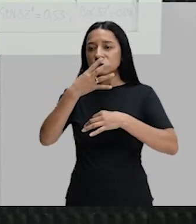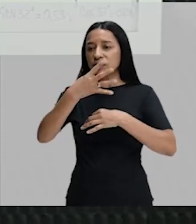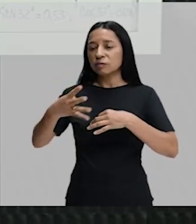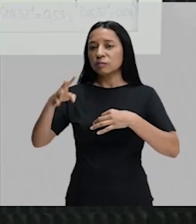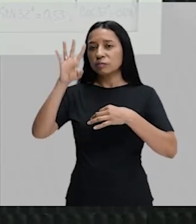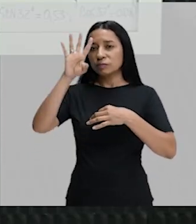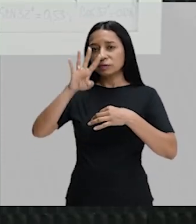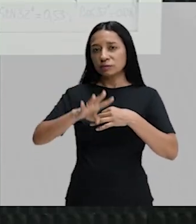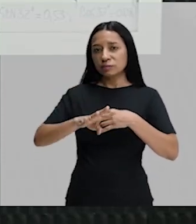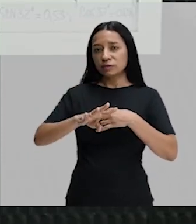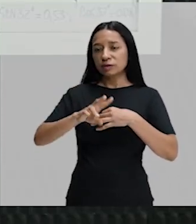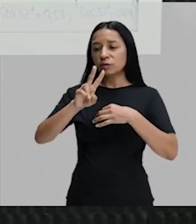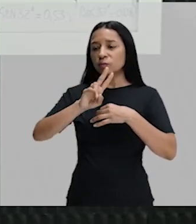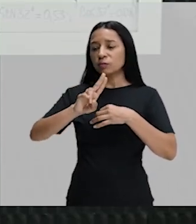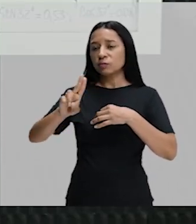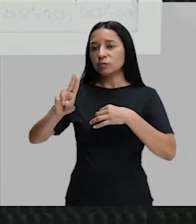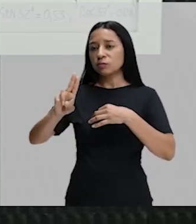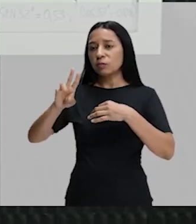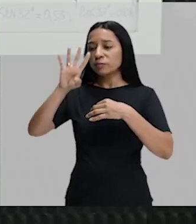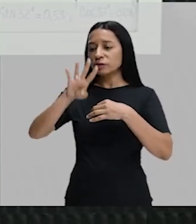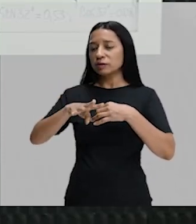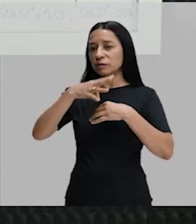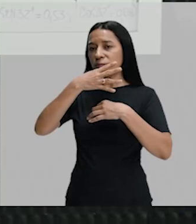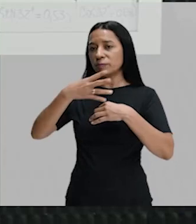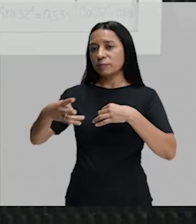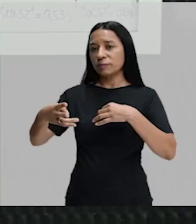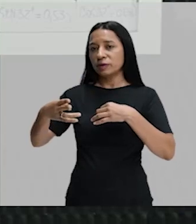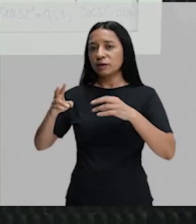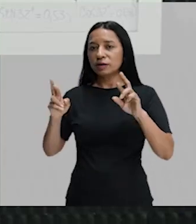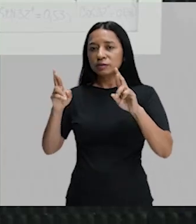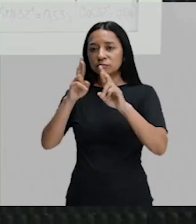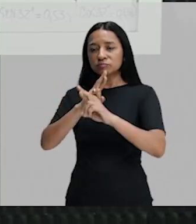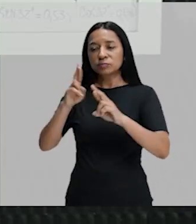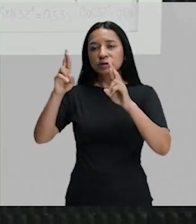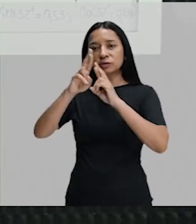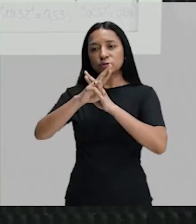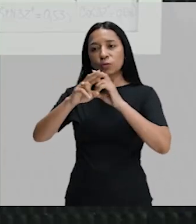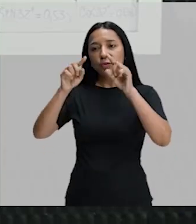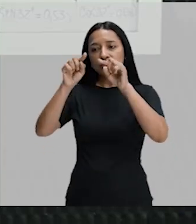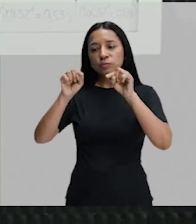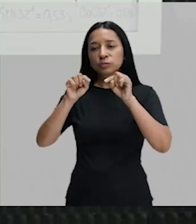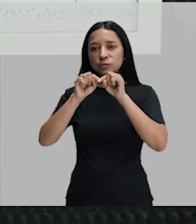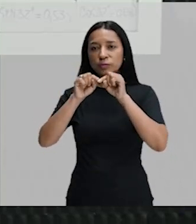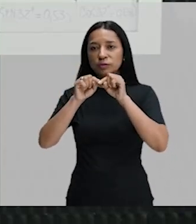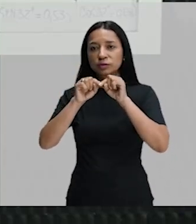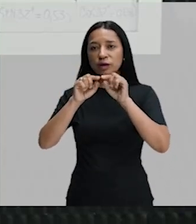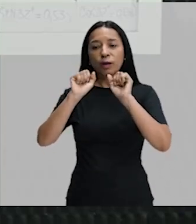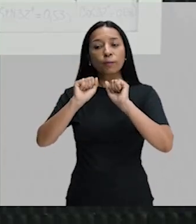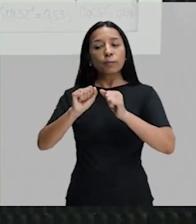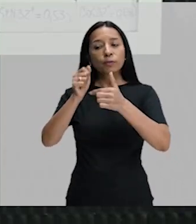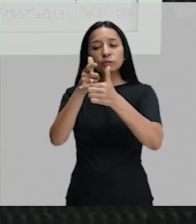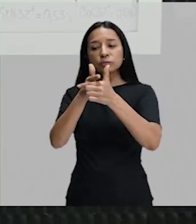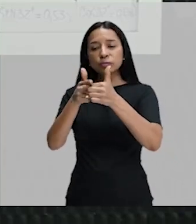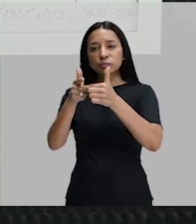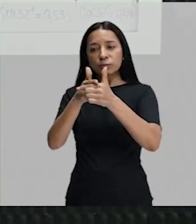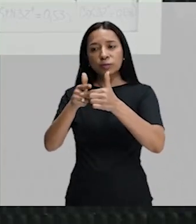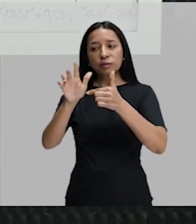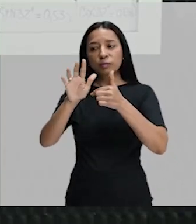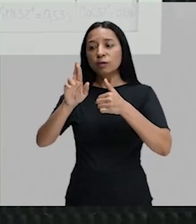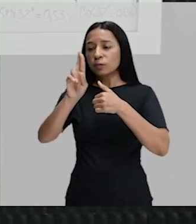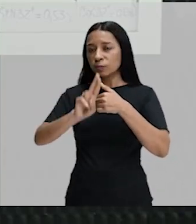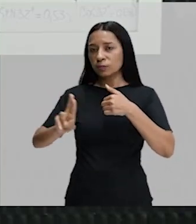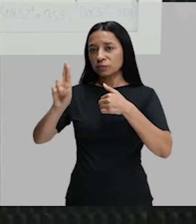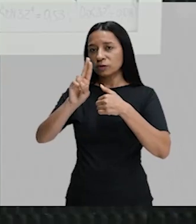das razões trigonométricas. Porque você vai poder, num problema, usar esses valores. Usar para resolver o problema. A gente